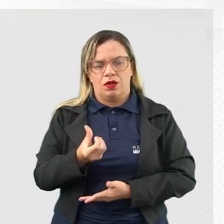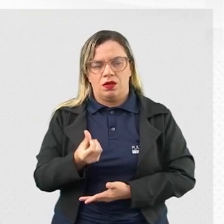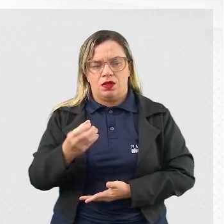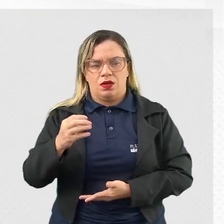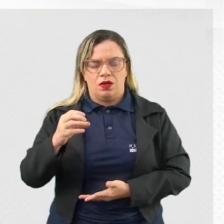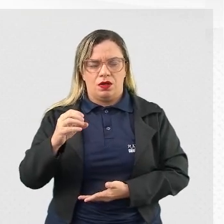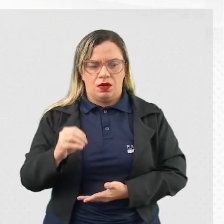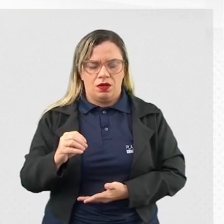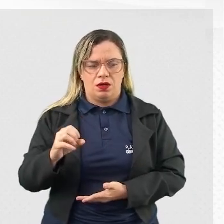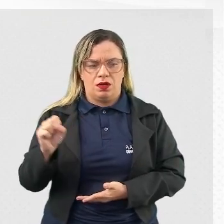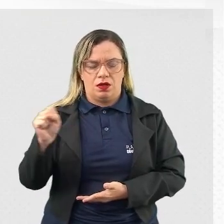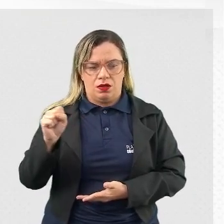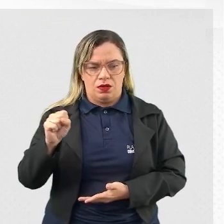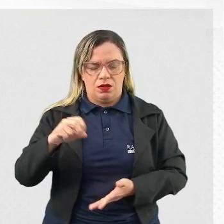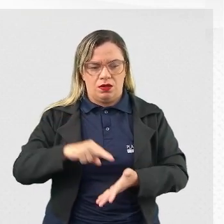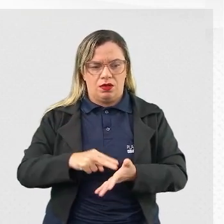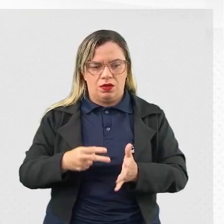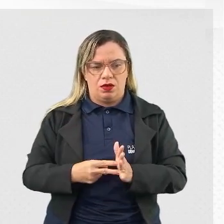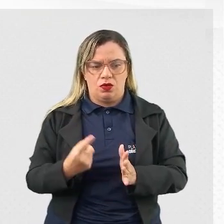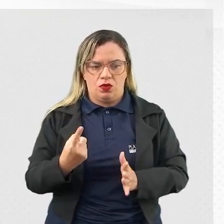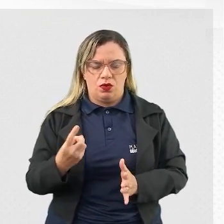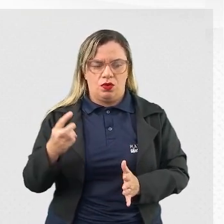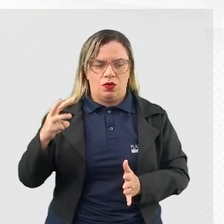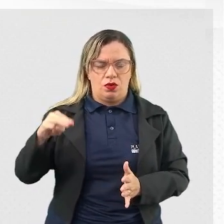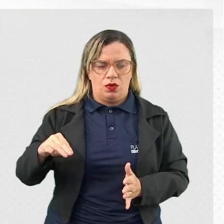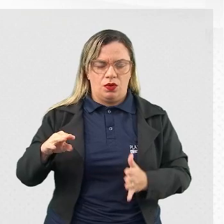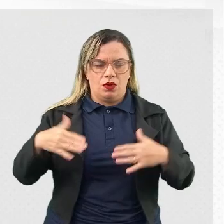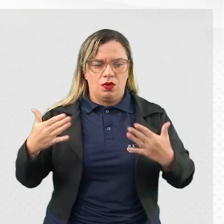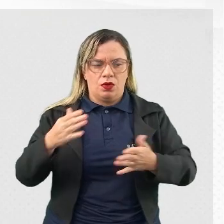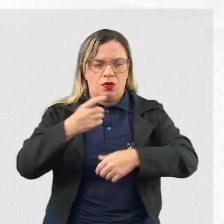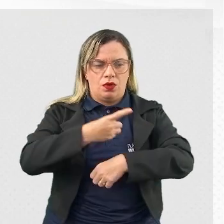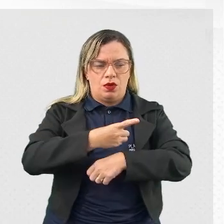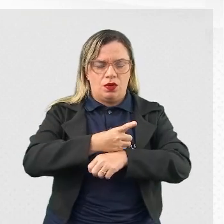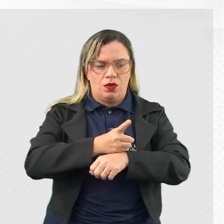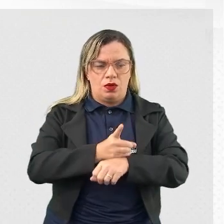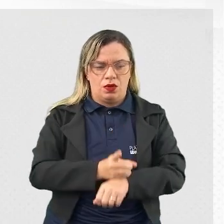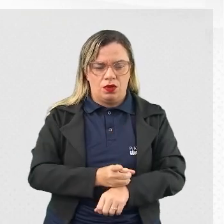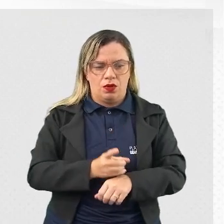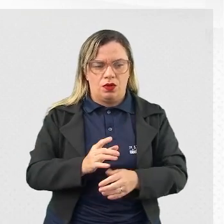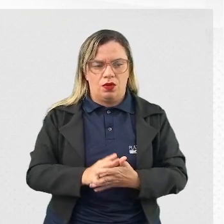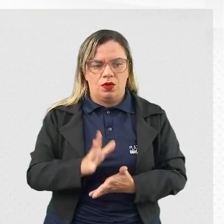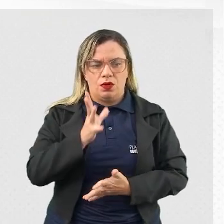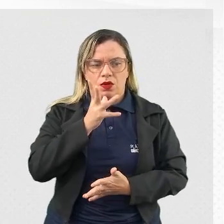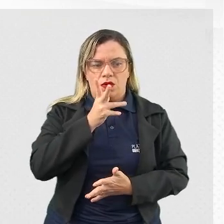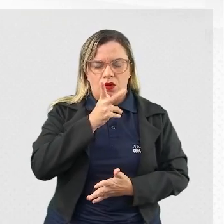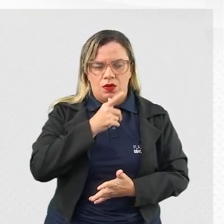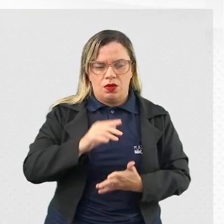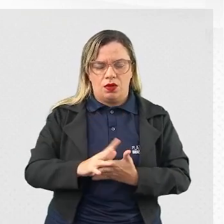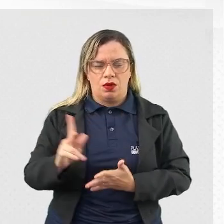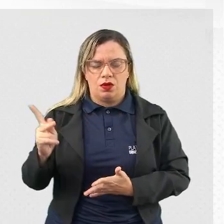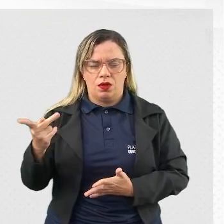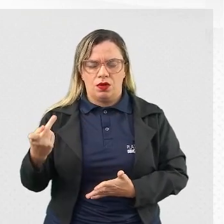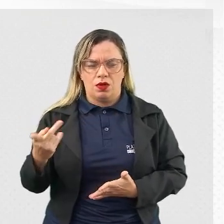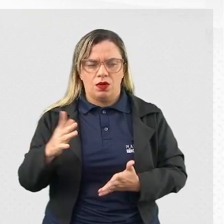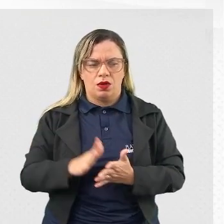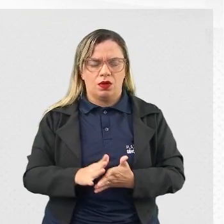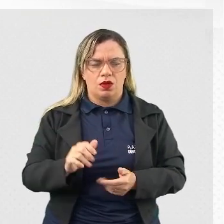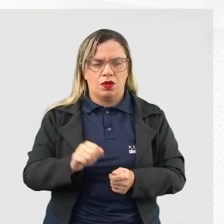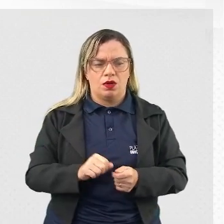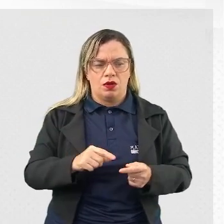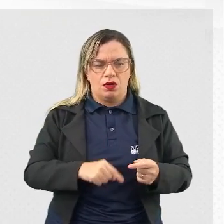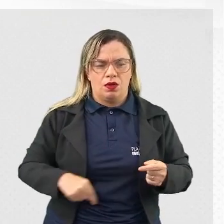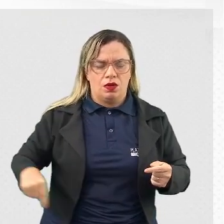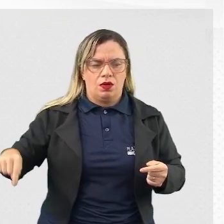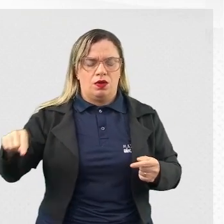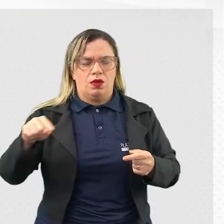minuto. Vamos ver o ponteiro mais lento do relógio. É o ponteiro das horas. Quanto tempo ele gasta para dar